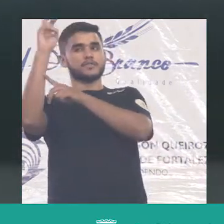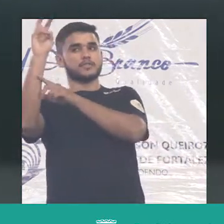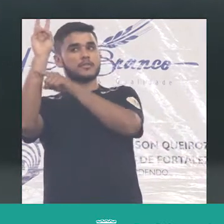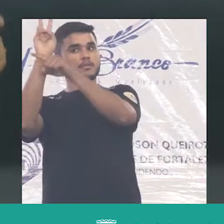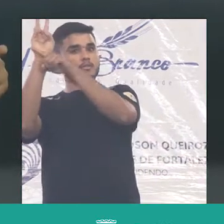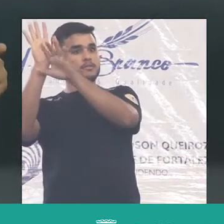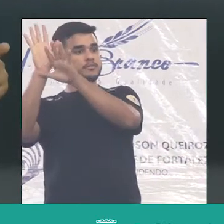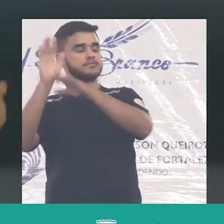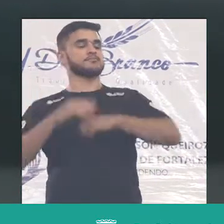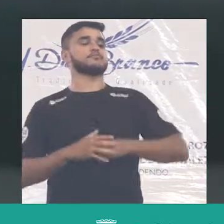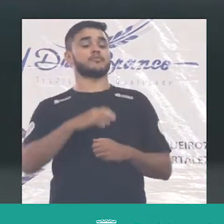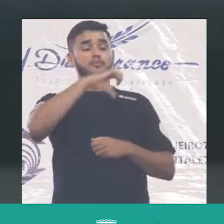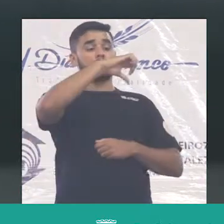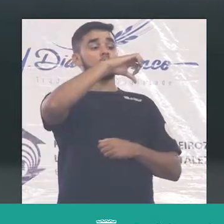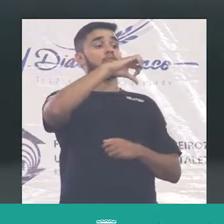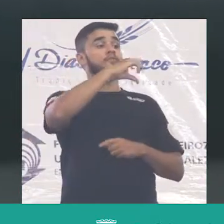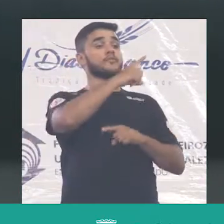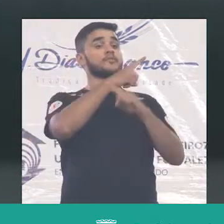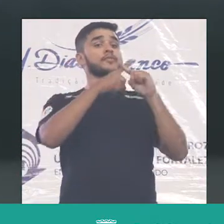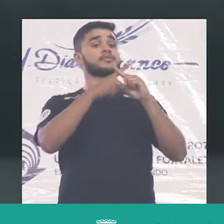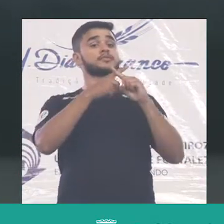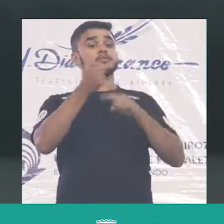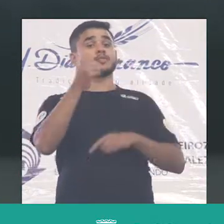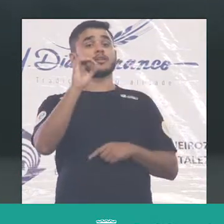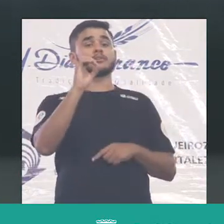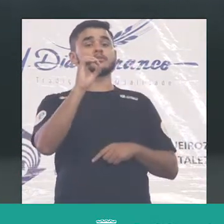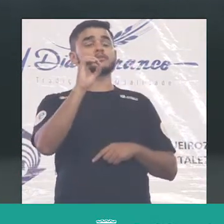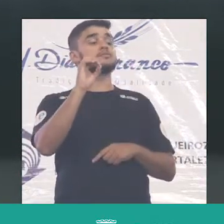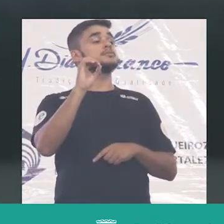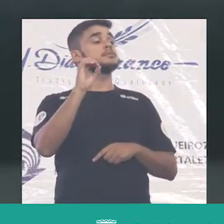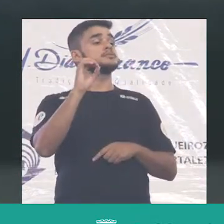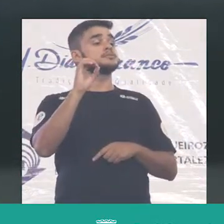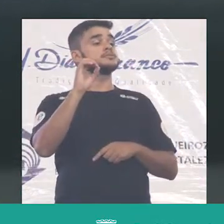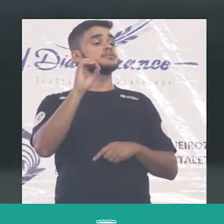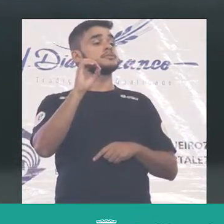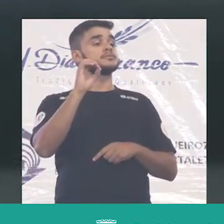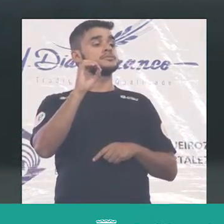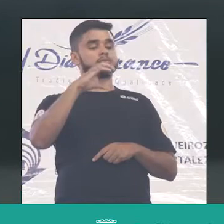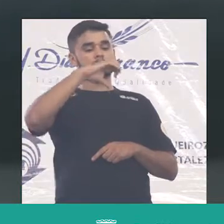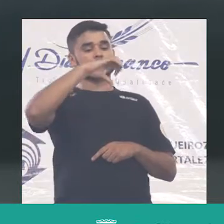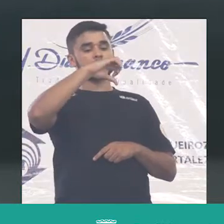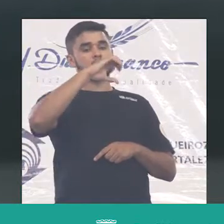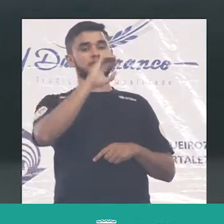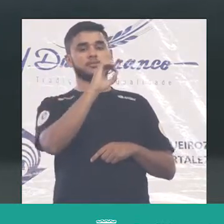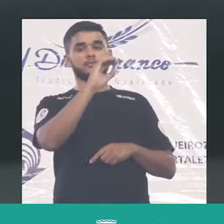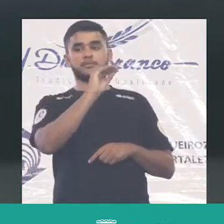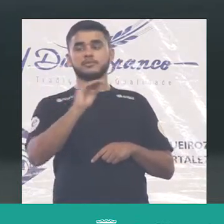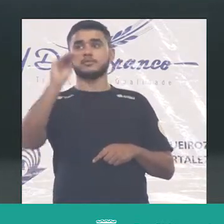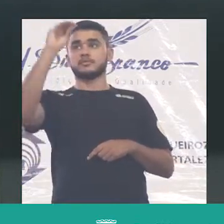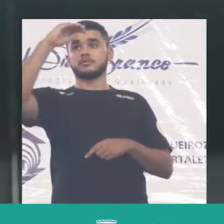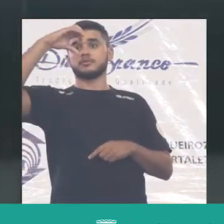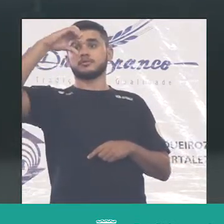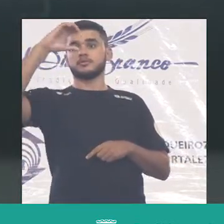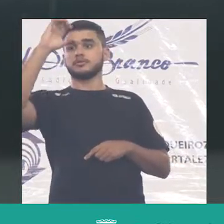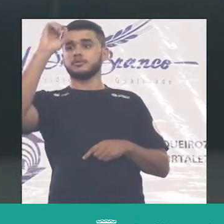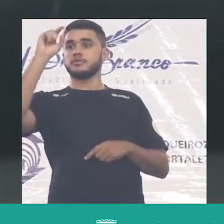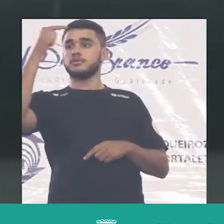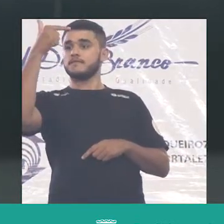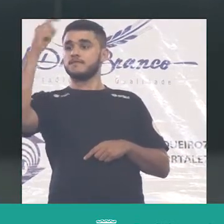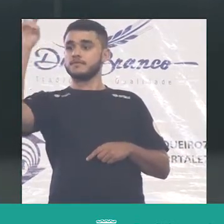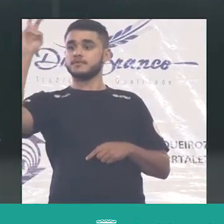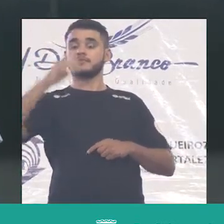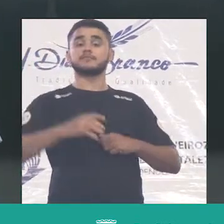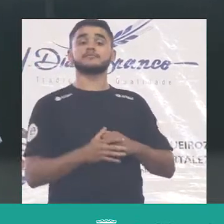foi que sobrou? 9, depois do 9. 10, 9 vezes 10. 90. Então você escreve 90,